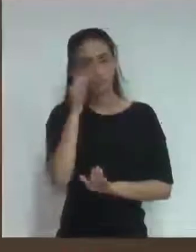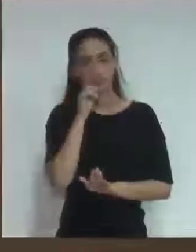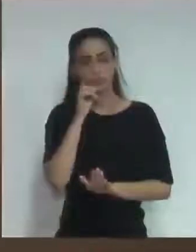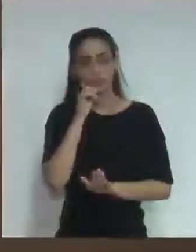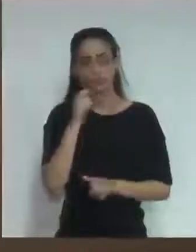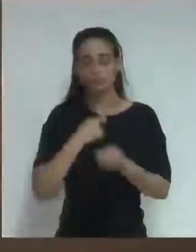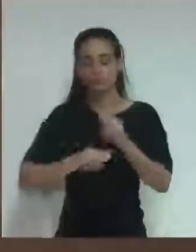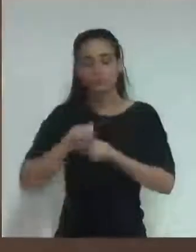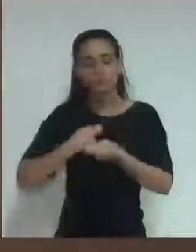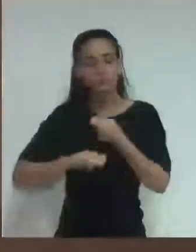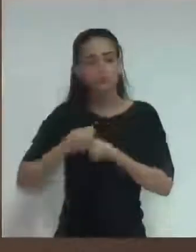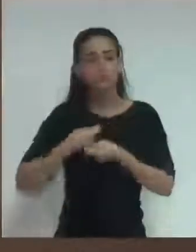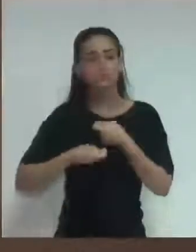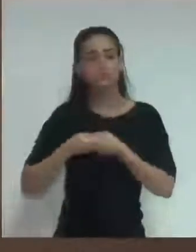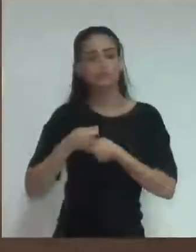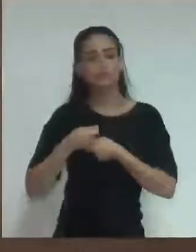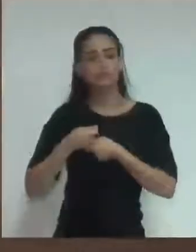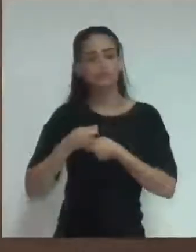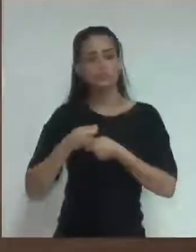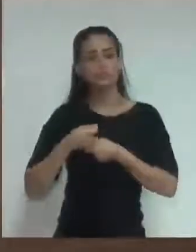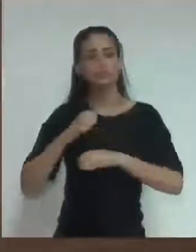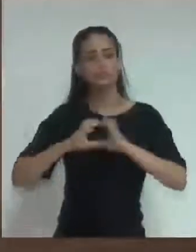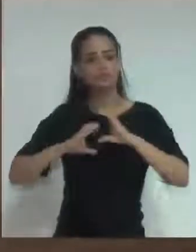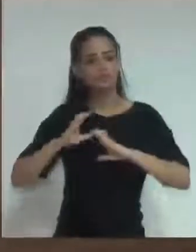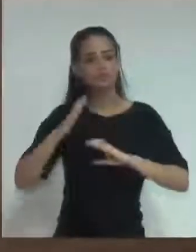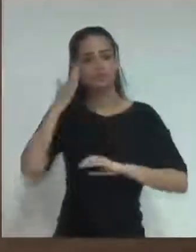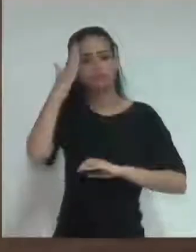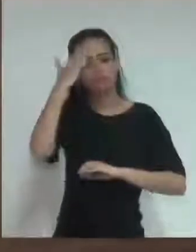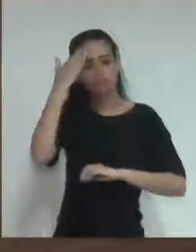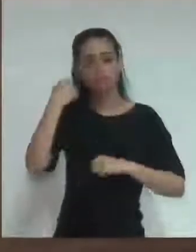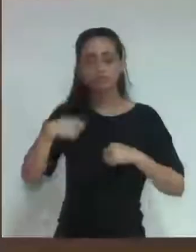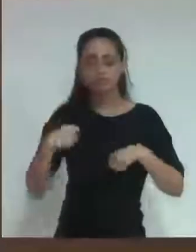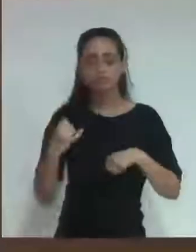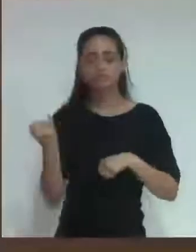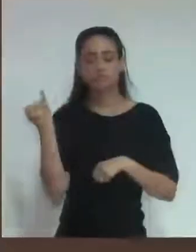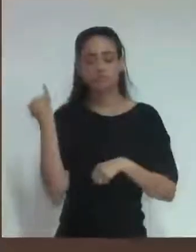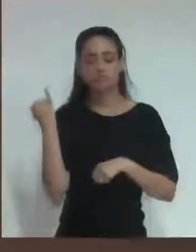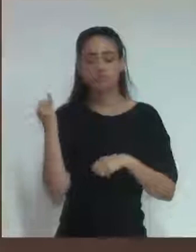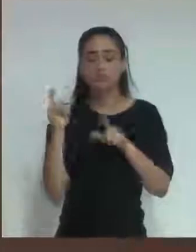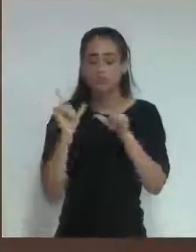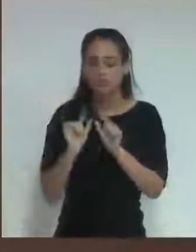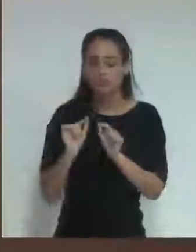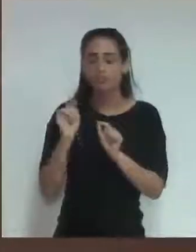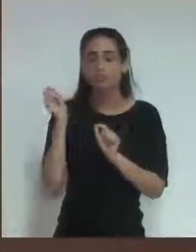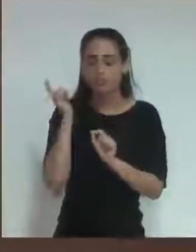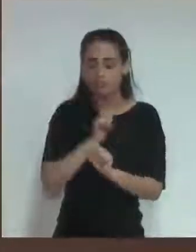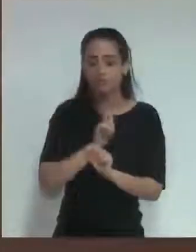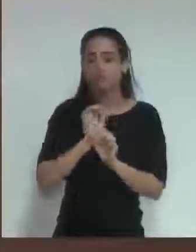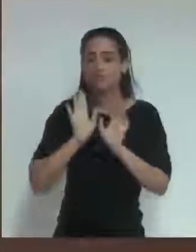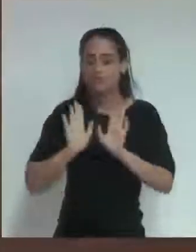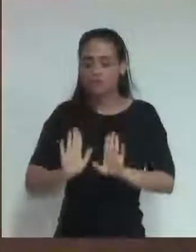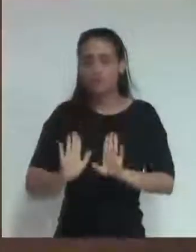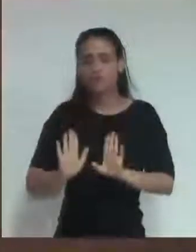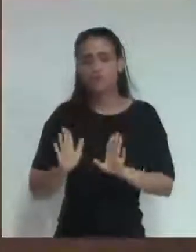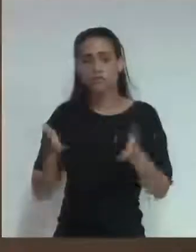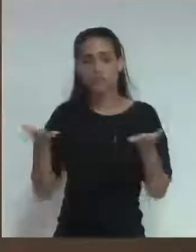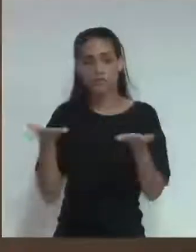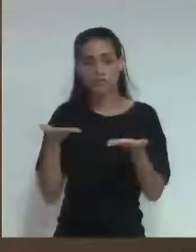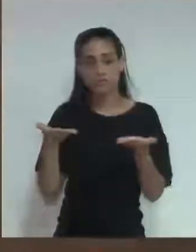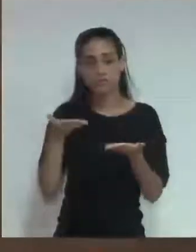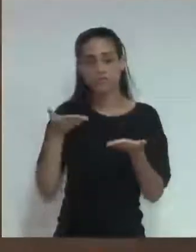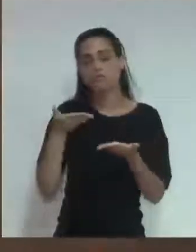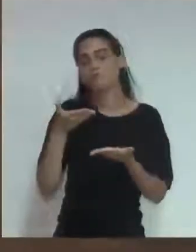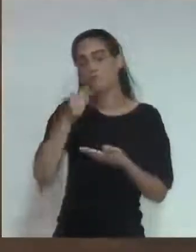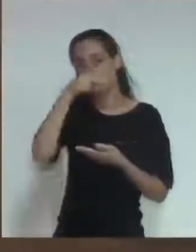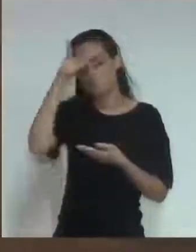administração, se conduzir uma administração sem os cargos de confiança. Pode se reduzir. E nesse governo é de longe o menor número de